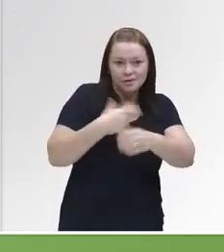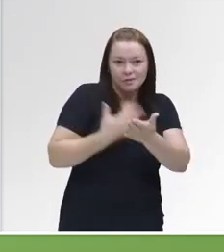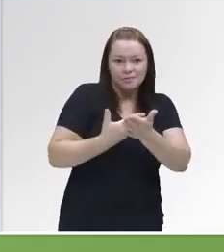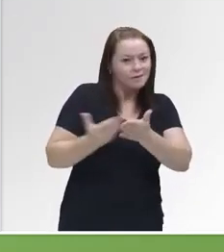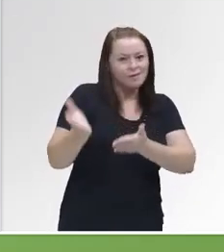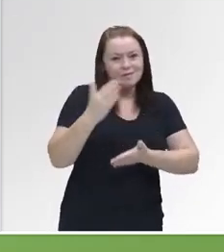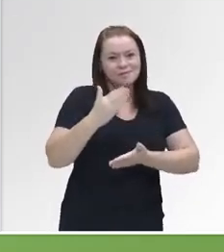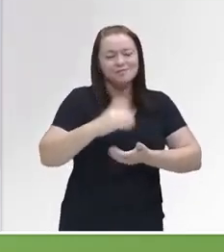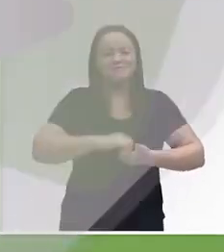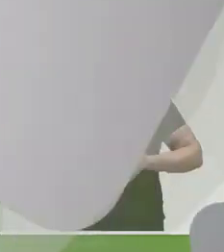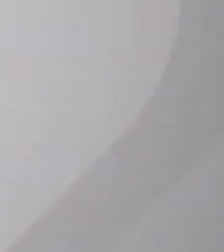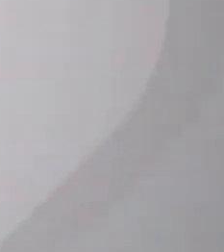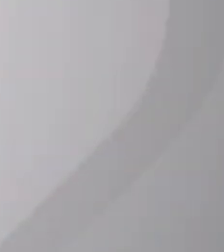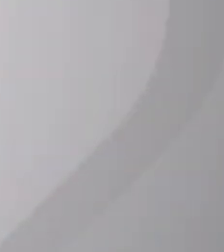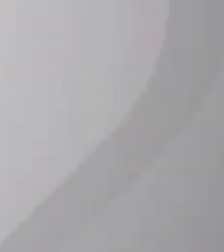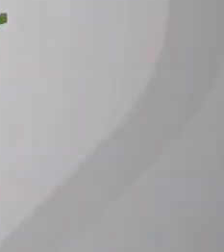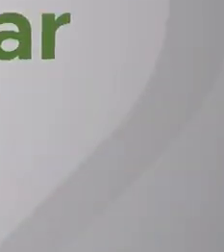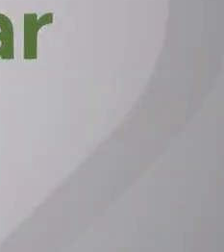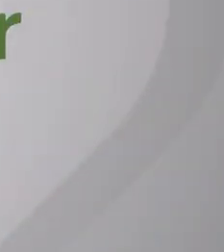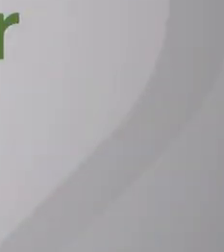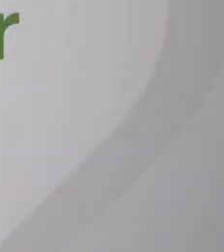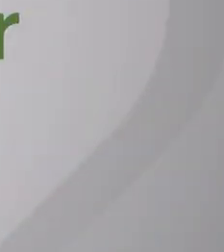lá?